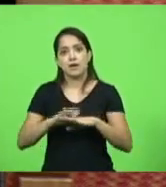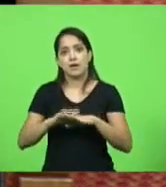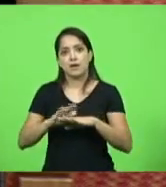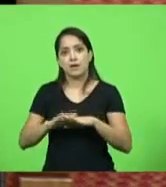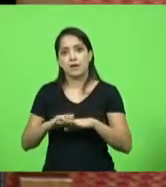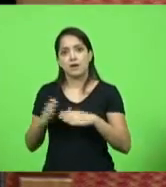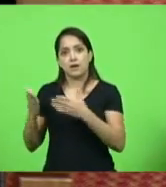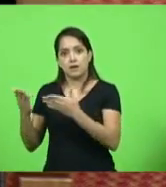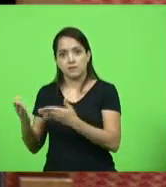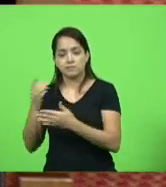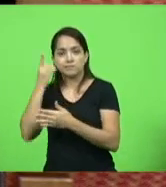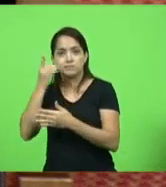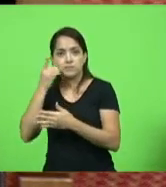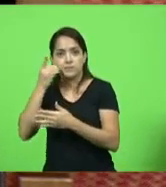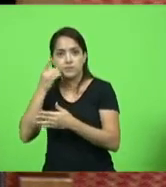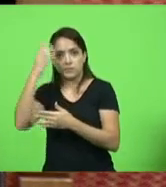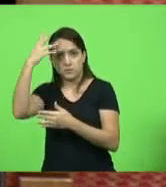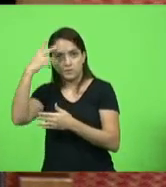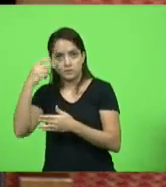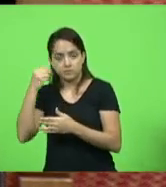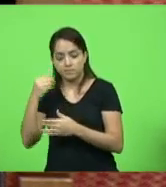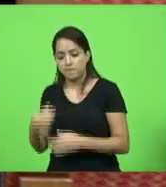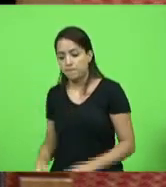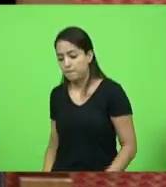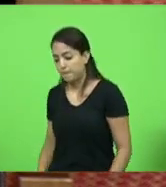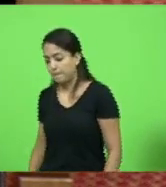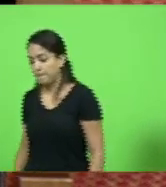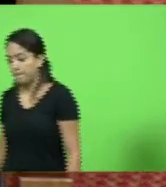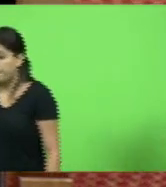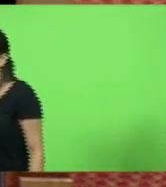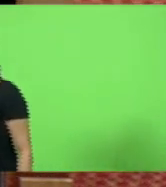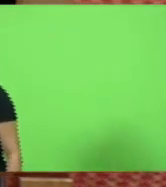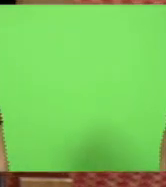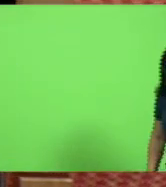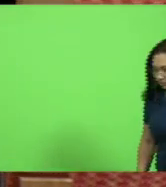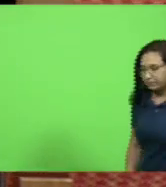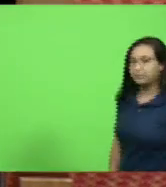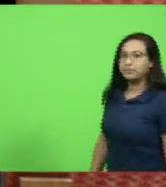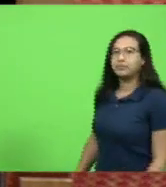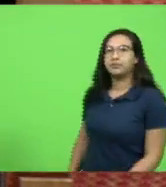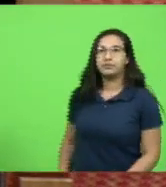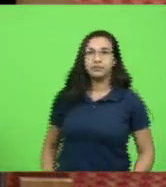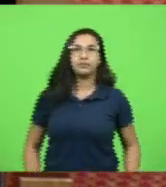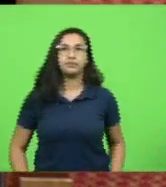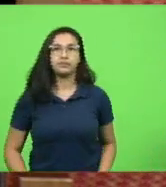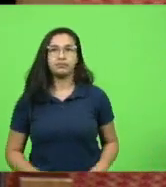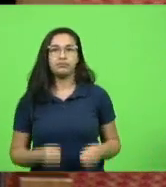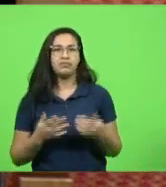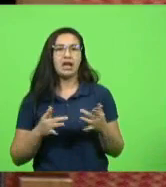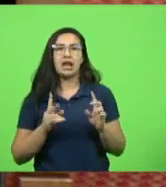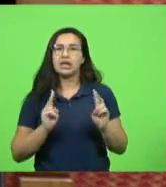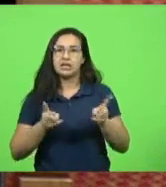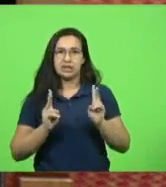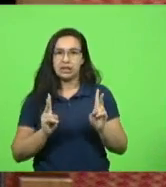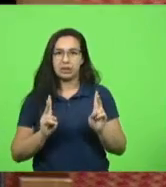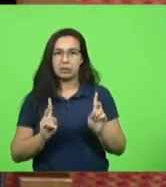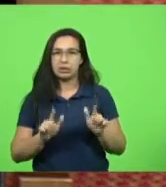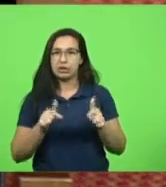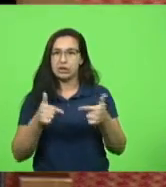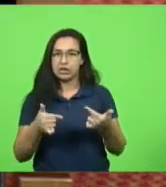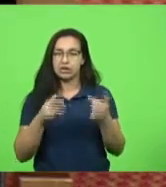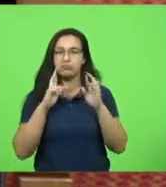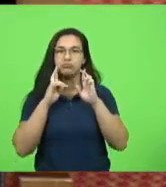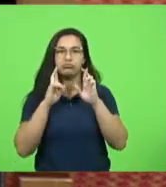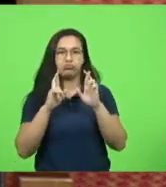deputada Luciana na Comissão de Educação, que sempre agiu com muito zelo, muito respeito e muito cuidado.